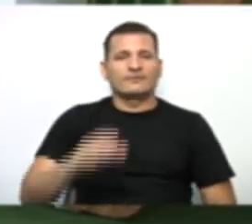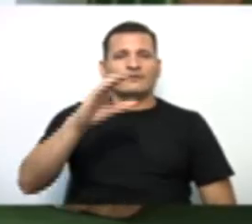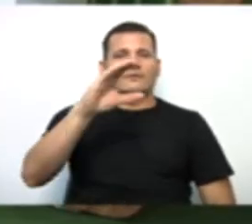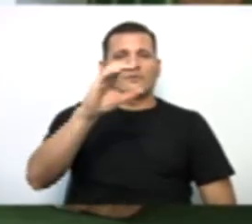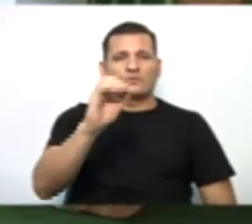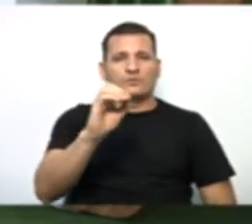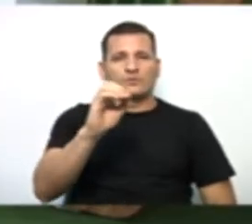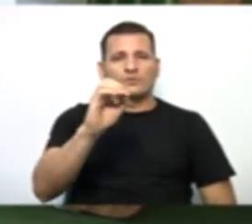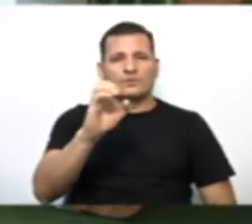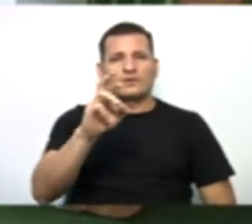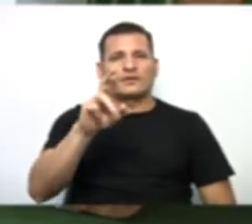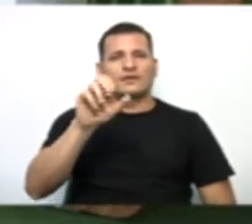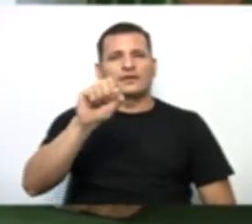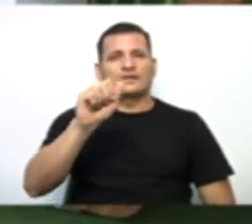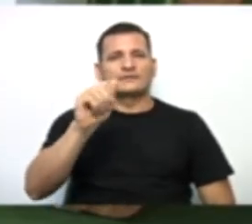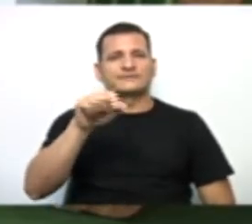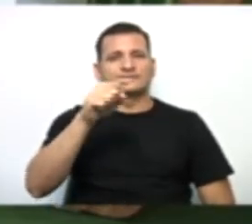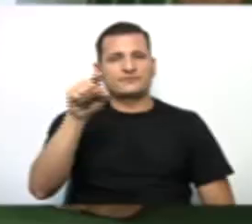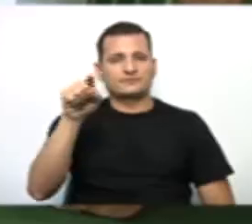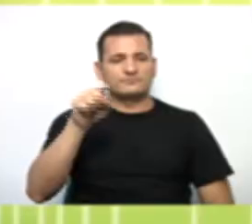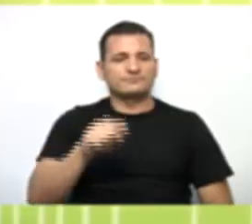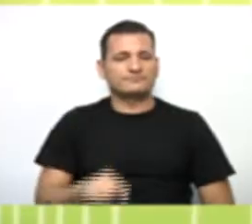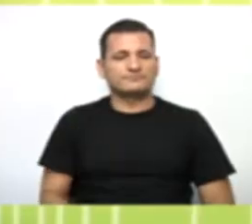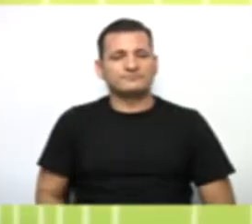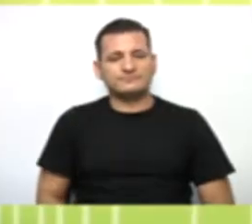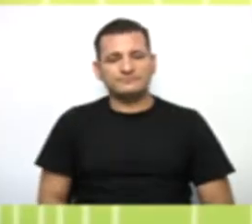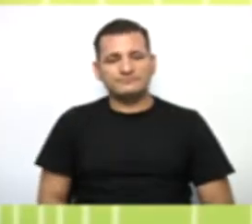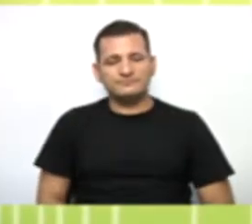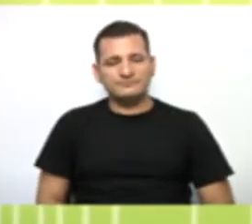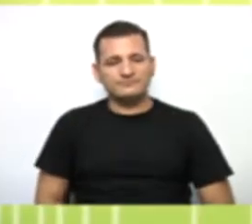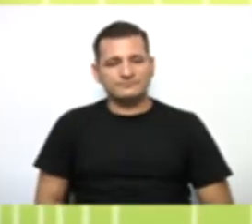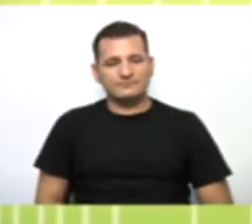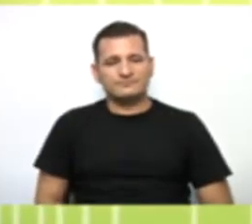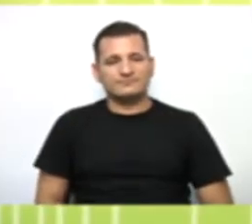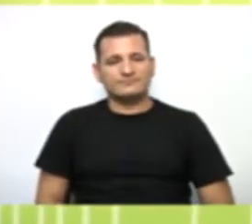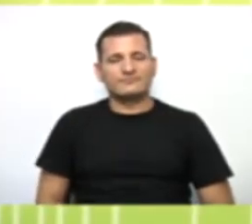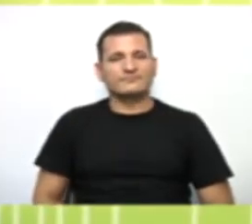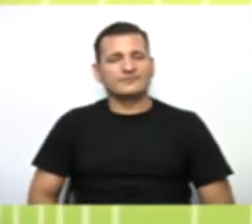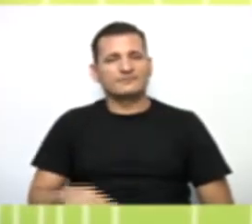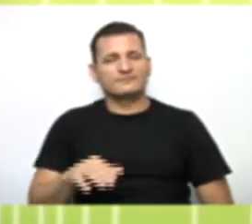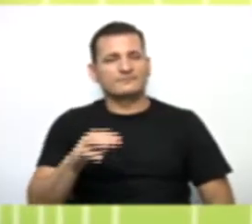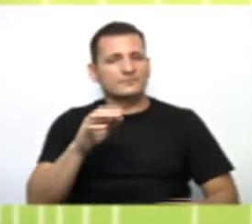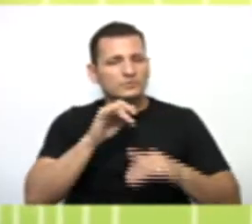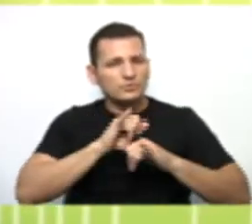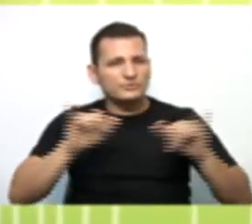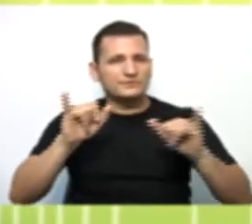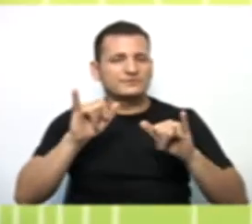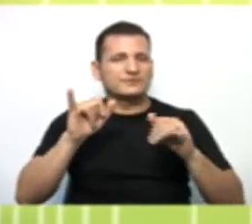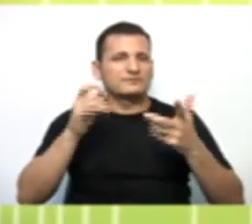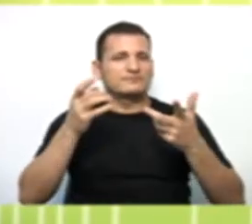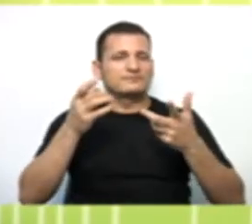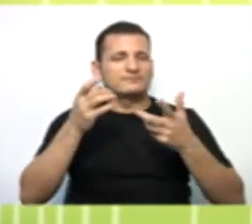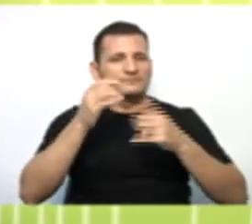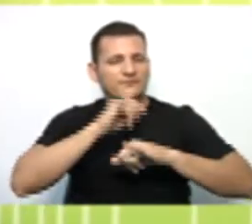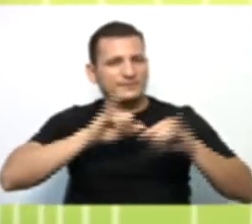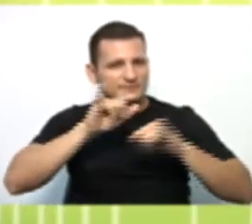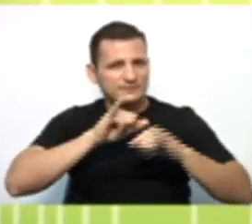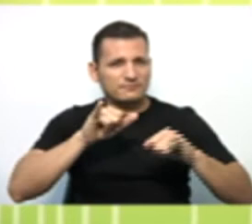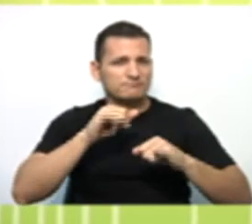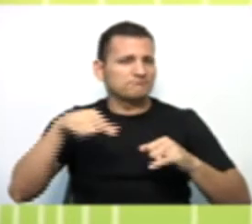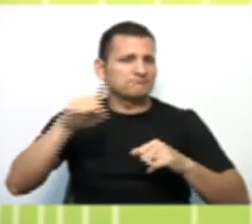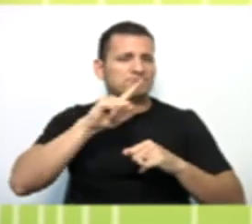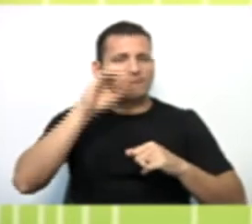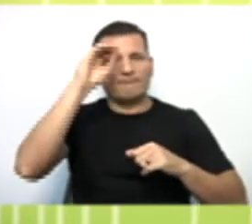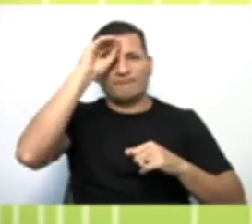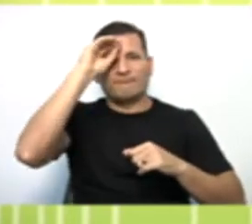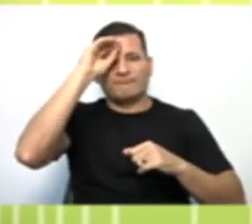Coerção. Coerção, viu a dica? Quem é que estava atento com relação a isso? Passou a notícia, passou a informação e teve gente que nem se